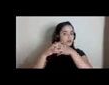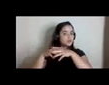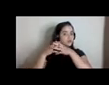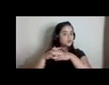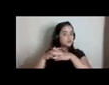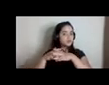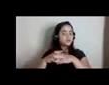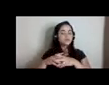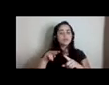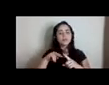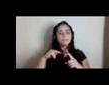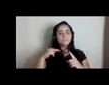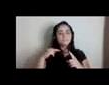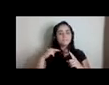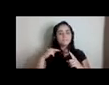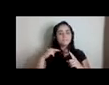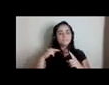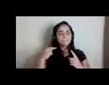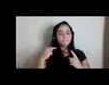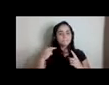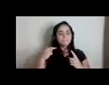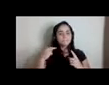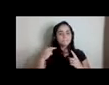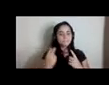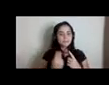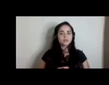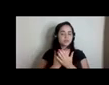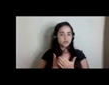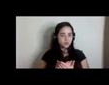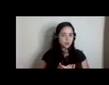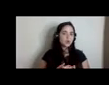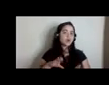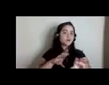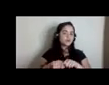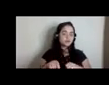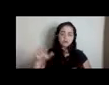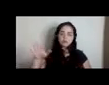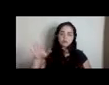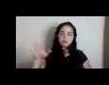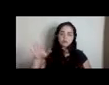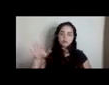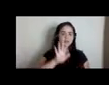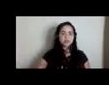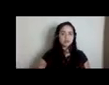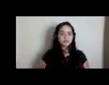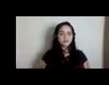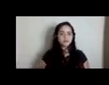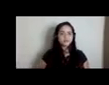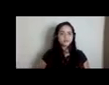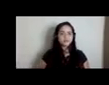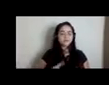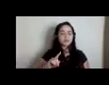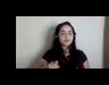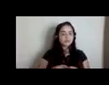na perspectiva da escola e da educação, da formação geral